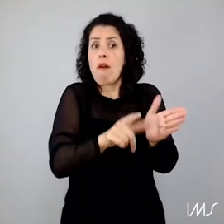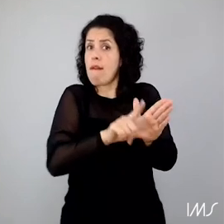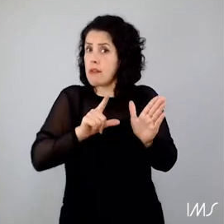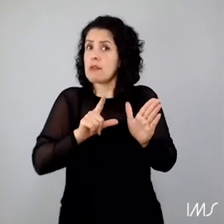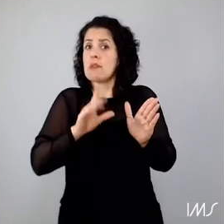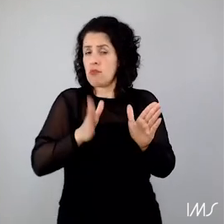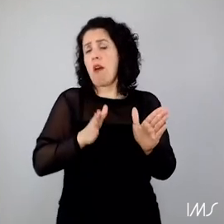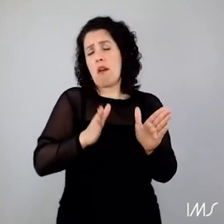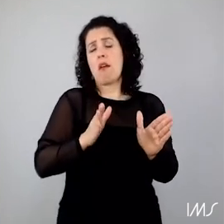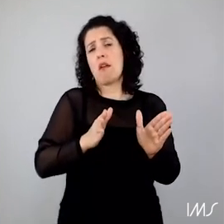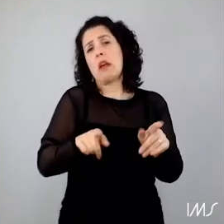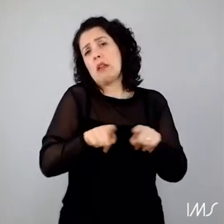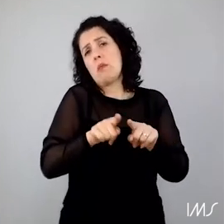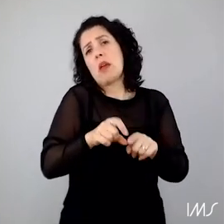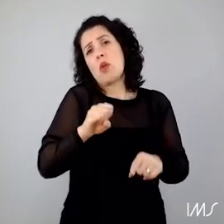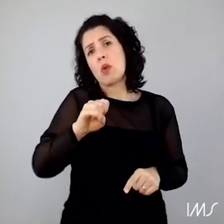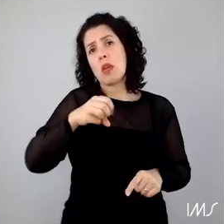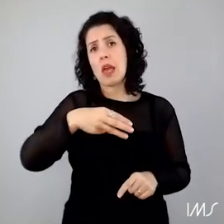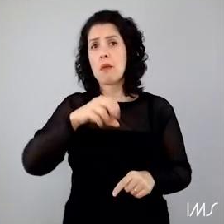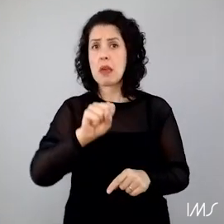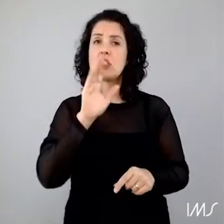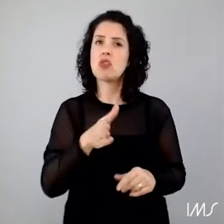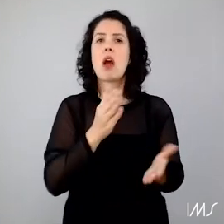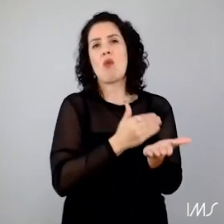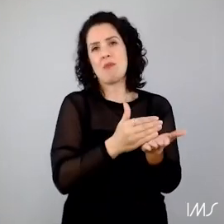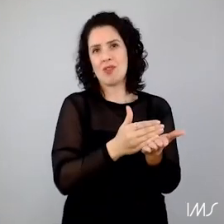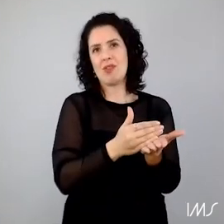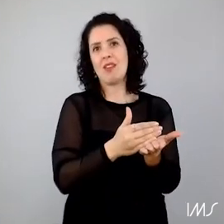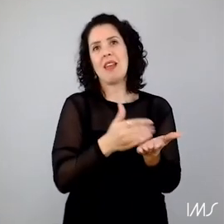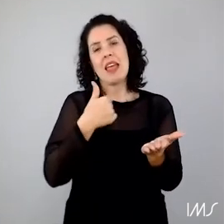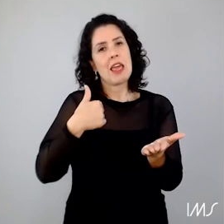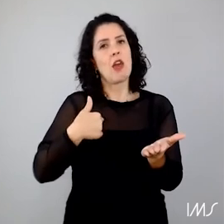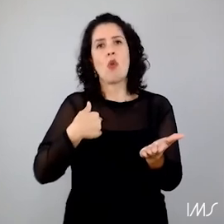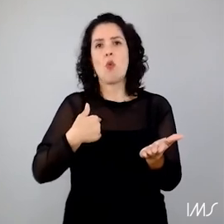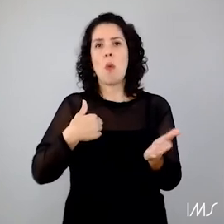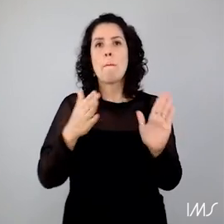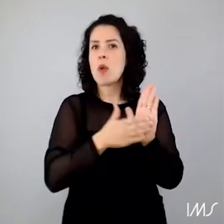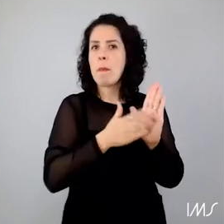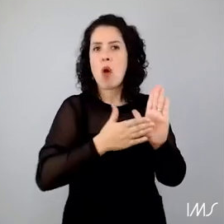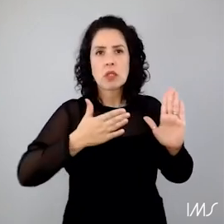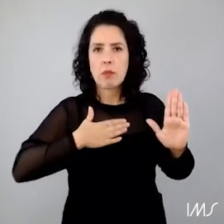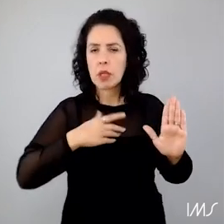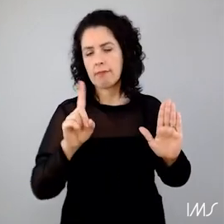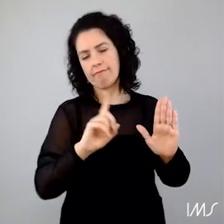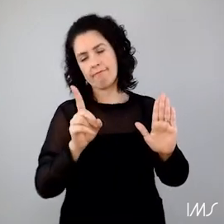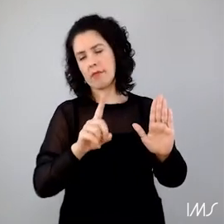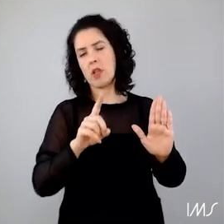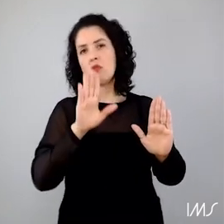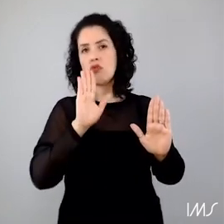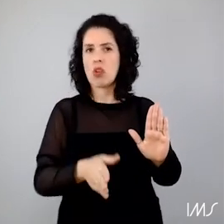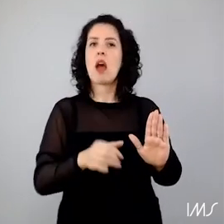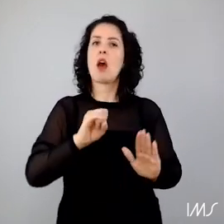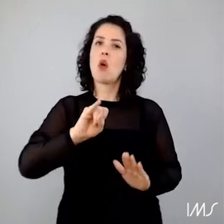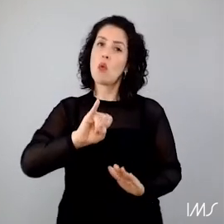fui proponente dessa iniciativa no Instituto e fui, na verdade, convidado a me incorporar no final dos